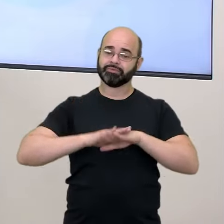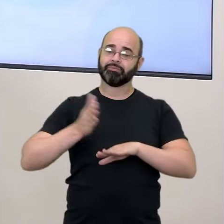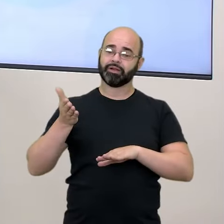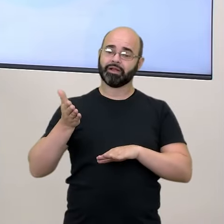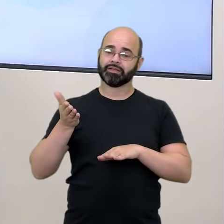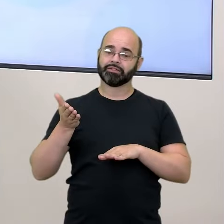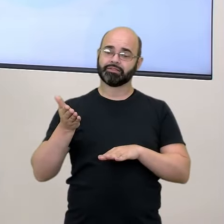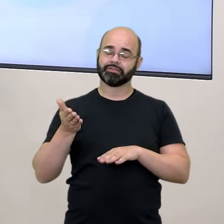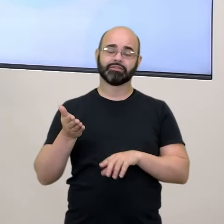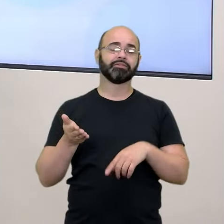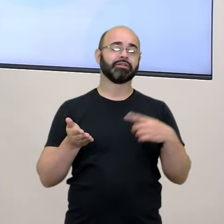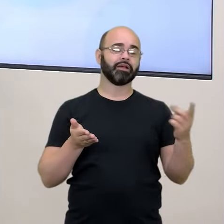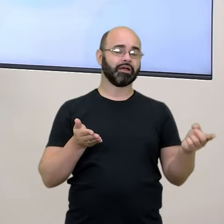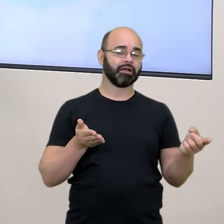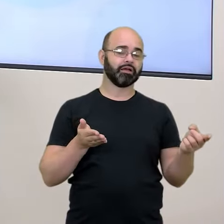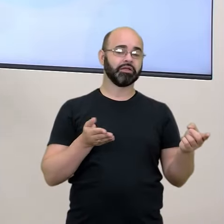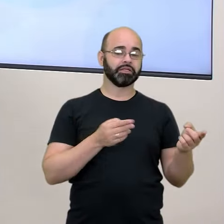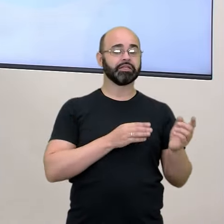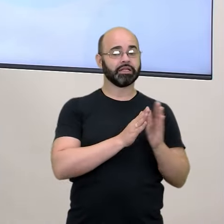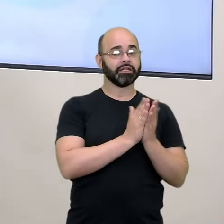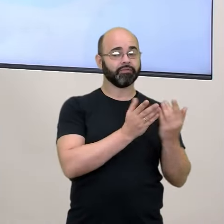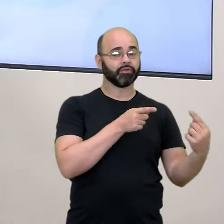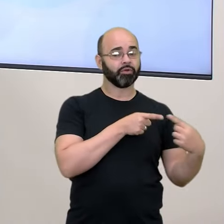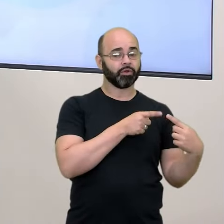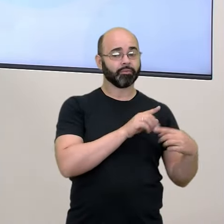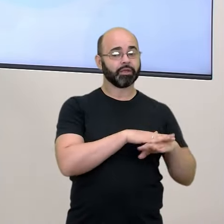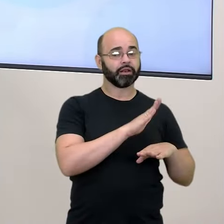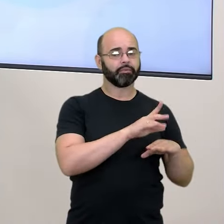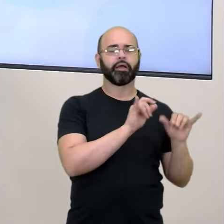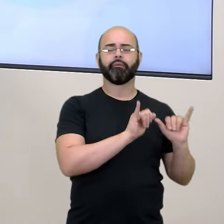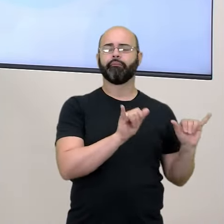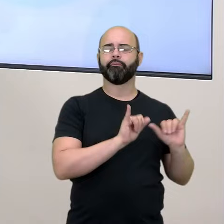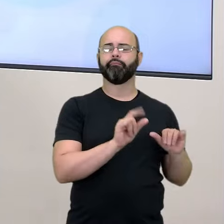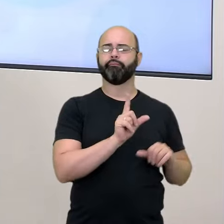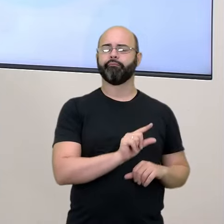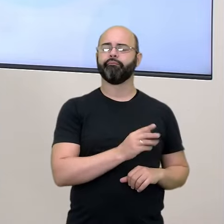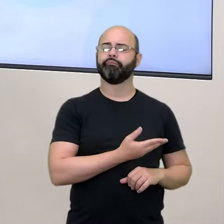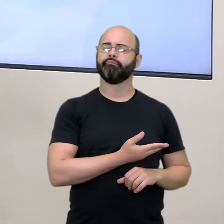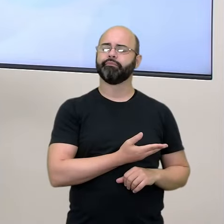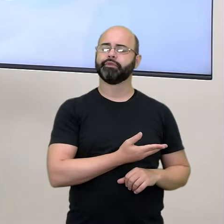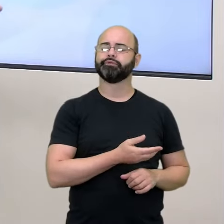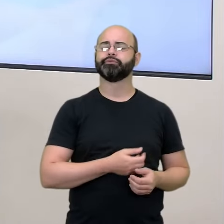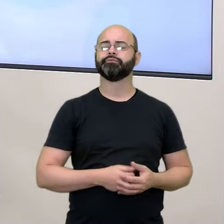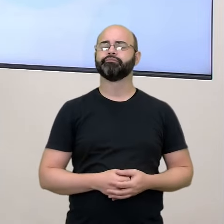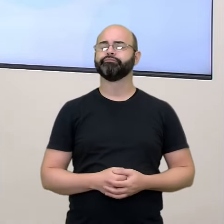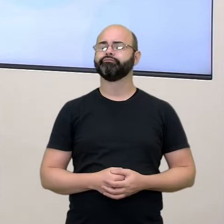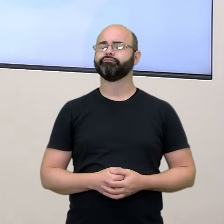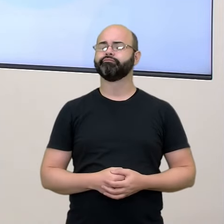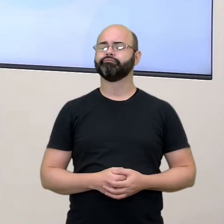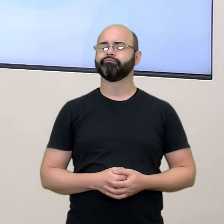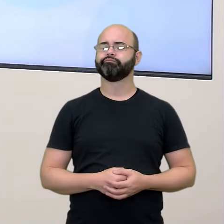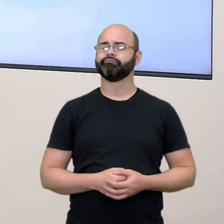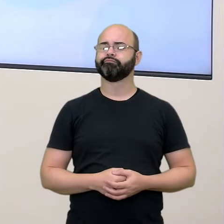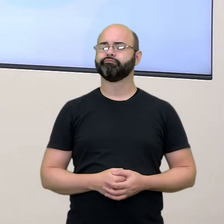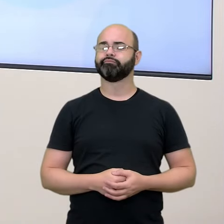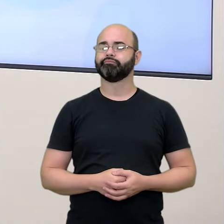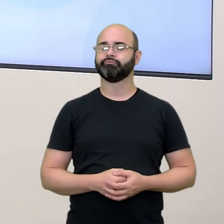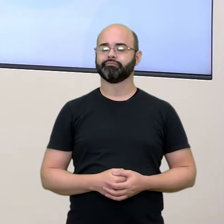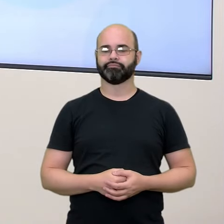falam com a gente. Porque foi outro debate que nós temos que fazer e faremos ao longo de todas essas atividades, que é essa pergunta